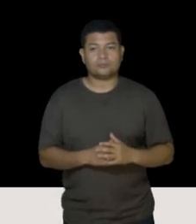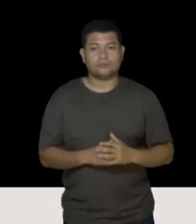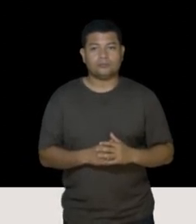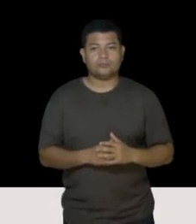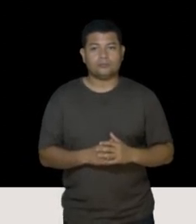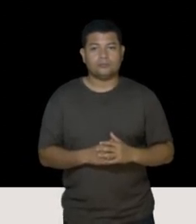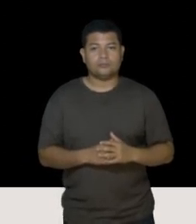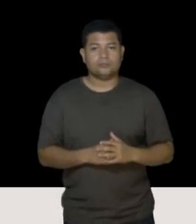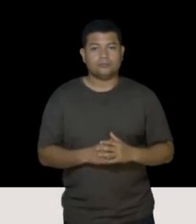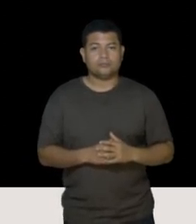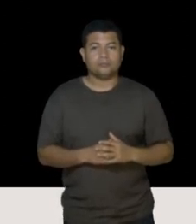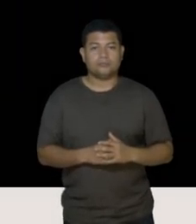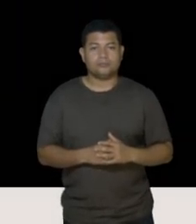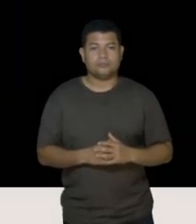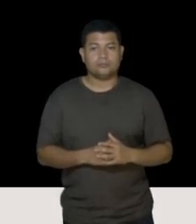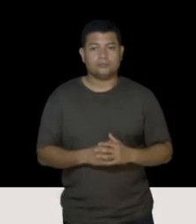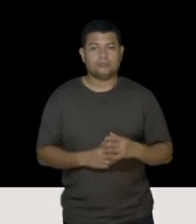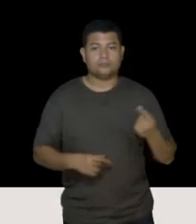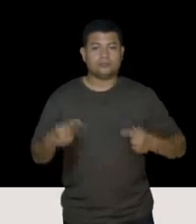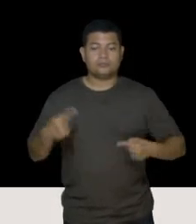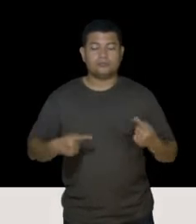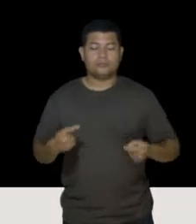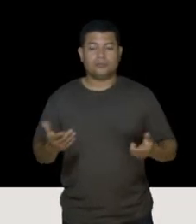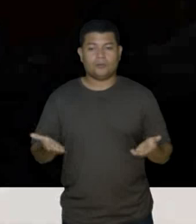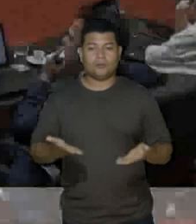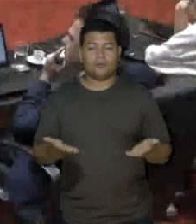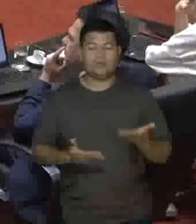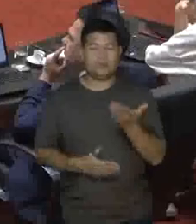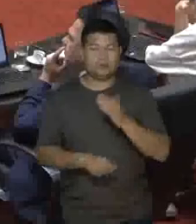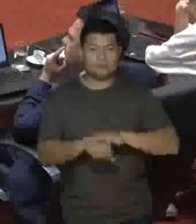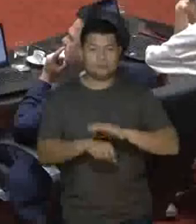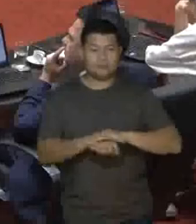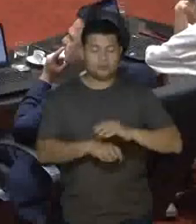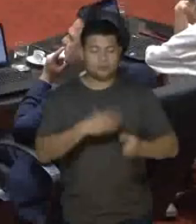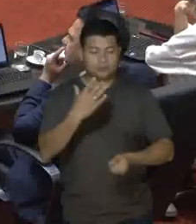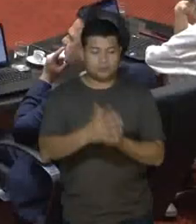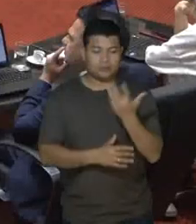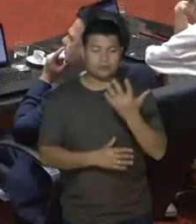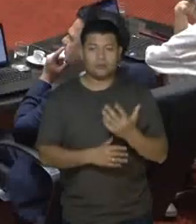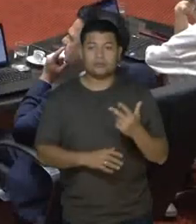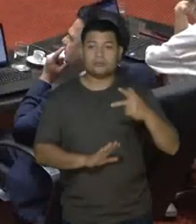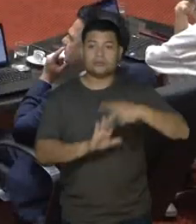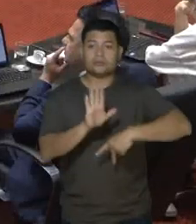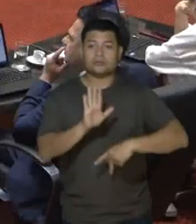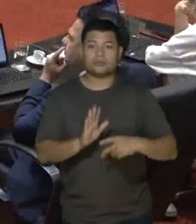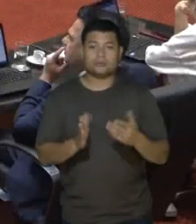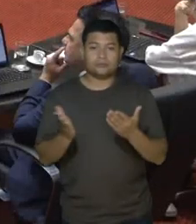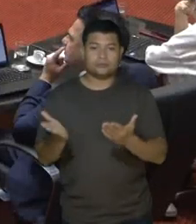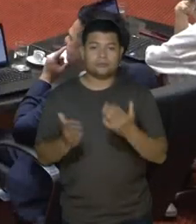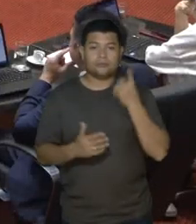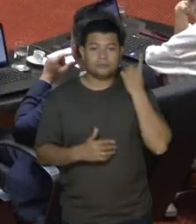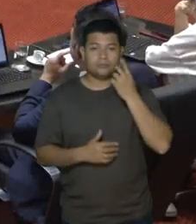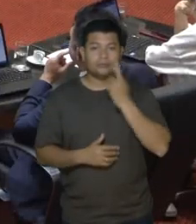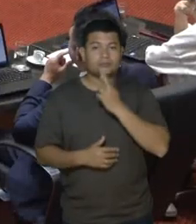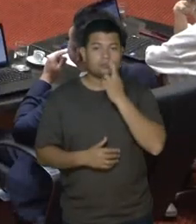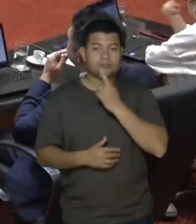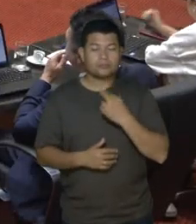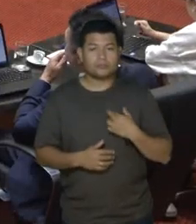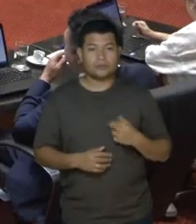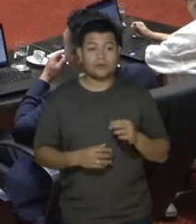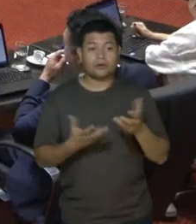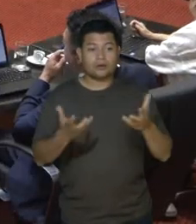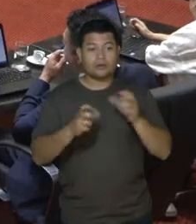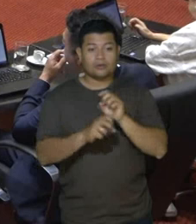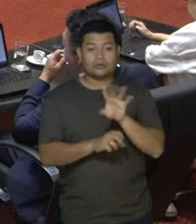Em discussão. Presidente. Para discutir, o autor, deputado Rodrigo Minotto. Deixar bem claro aos nossos pares que